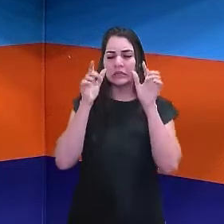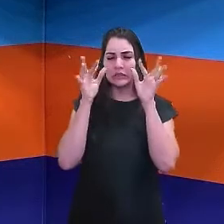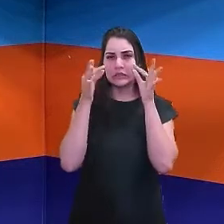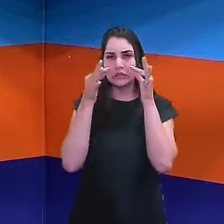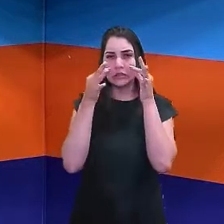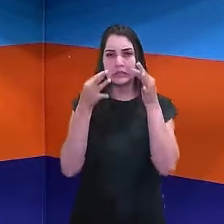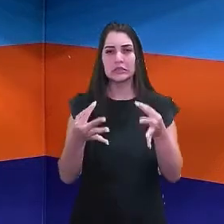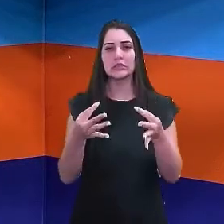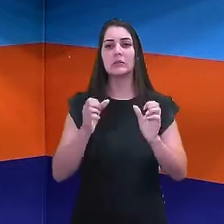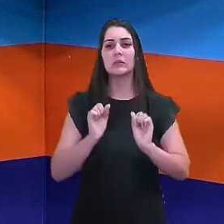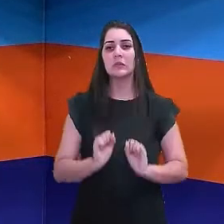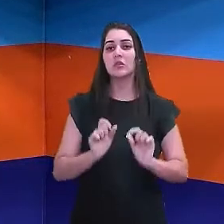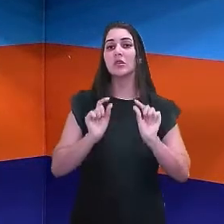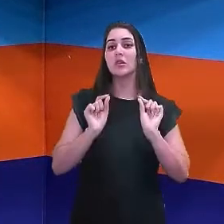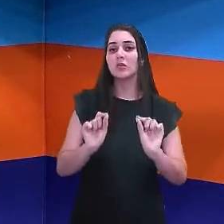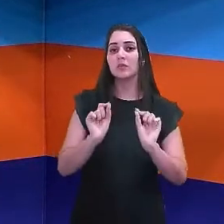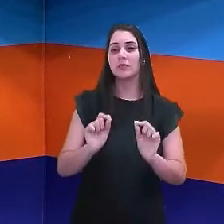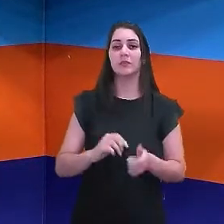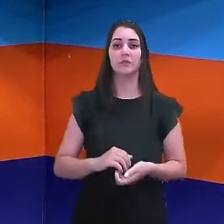gente poder